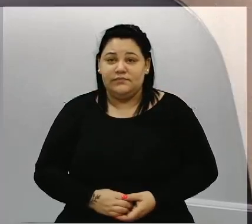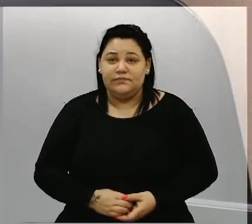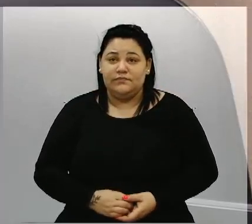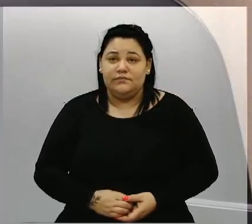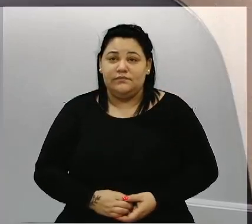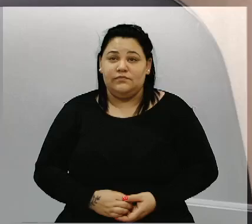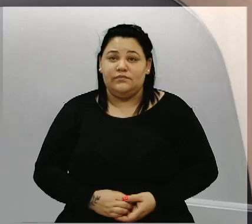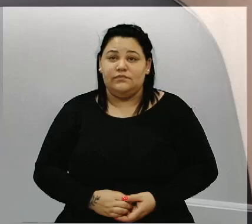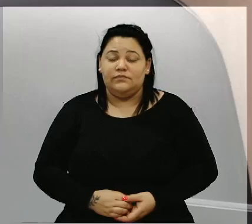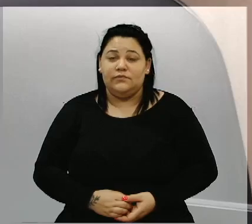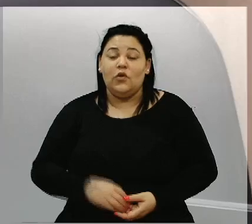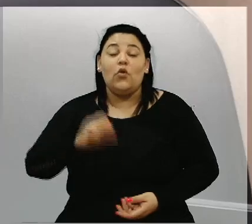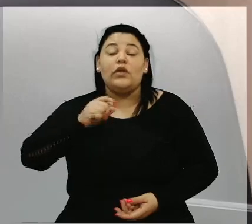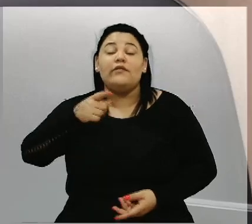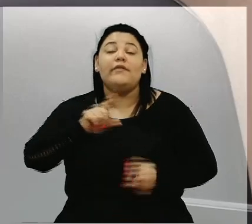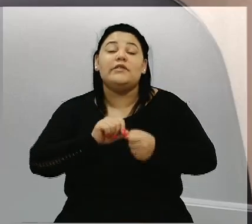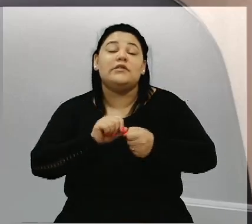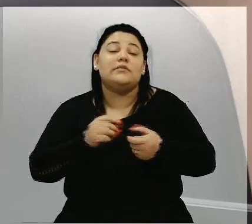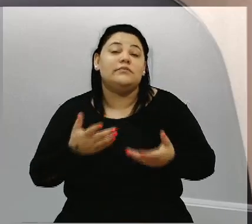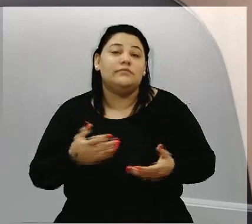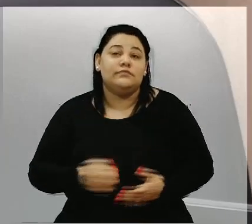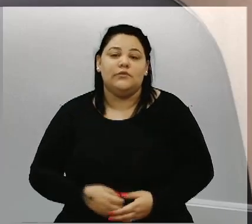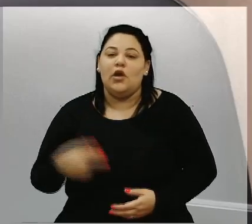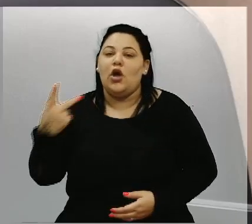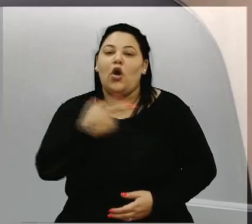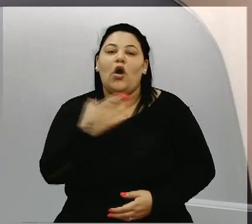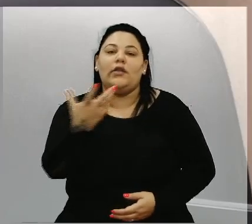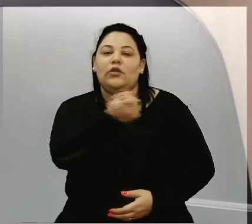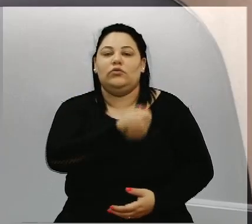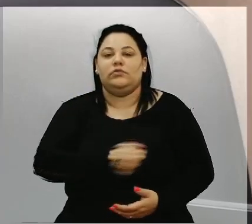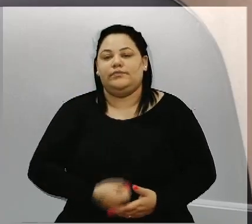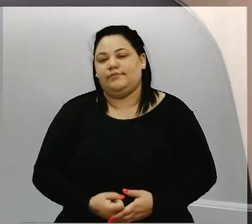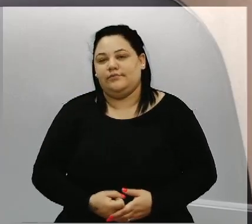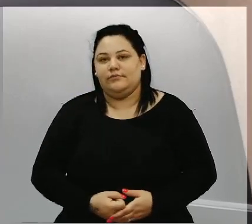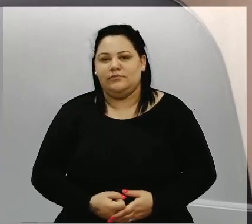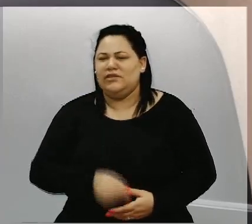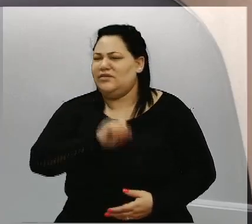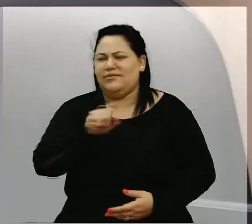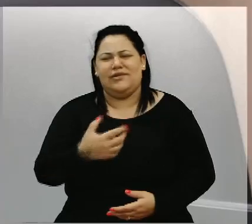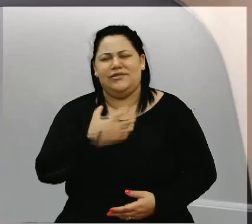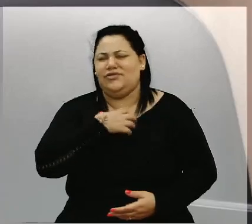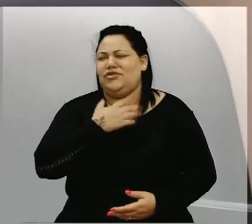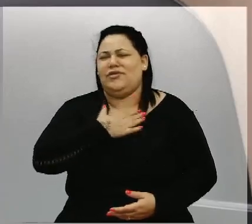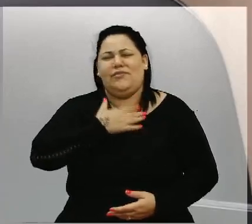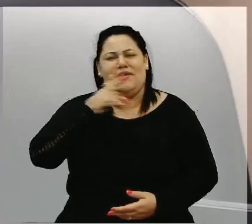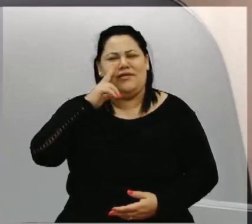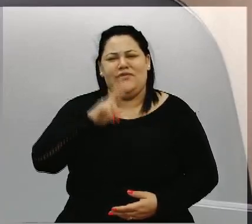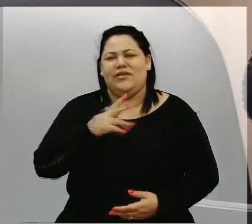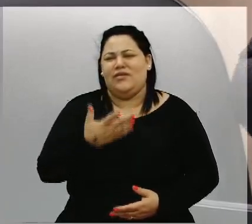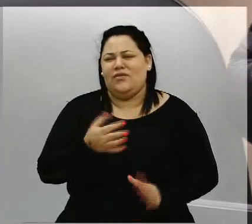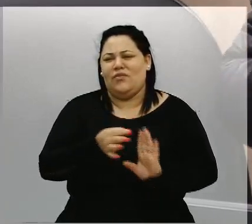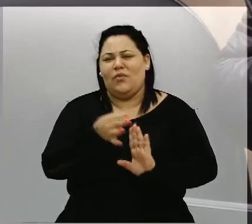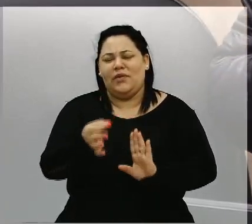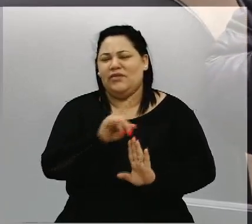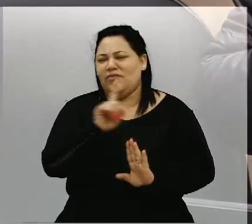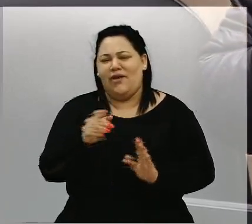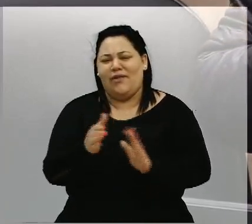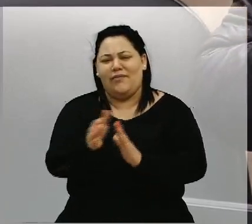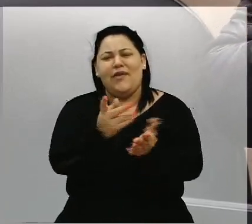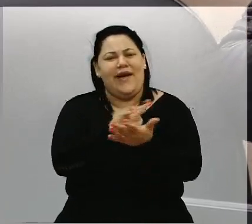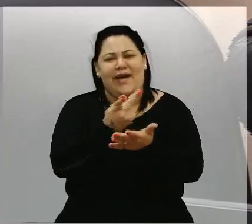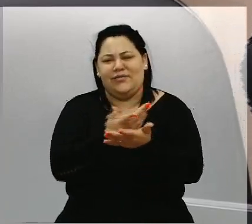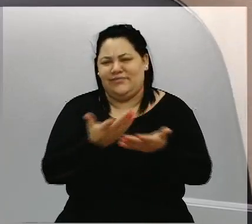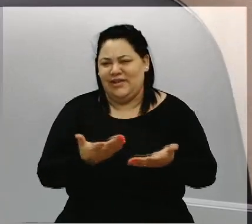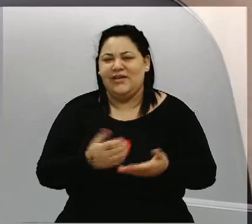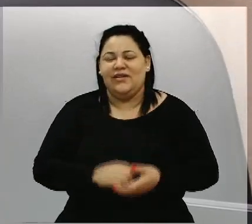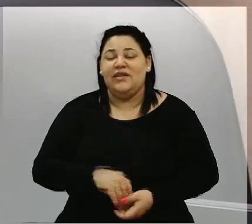O que se optou em fazer? Corta tudo. Não é assim, na minha visão. Acho que não é por esse caminho. Nós